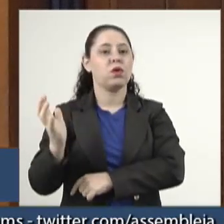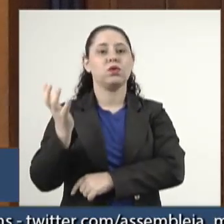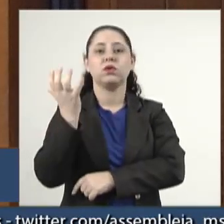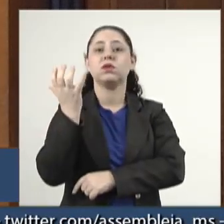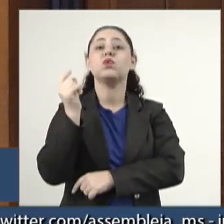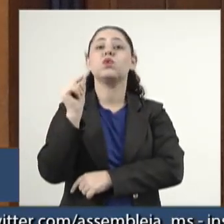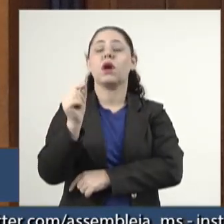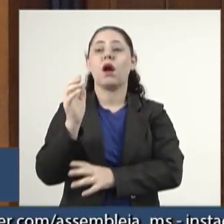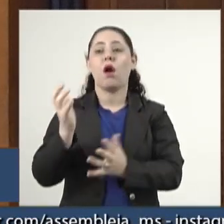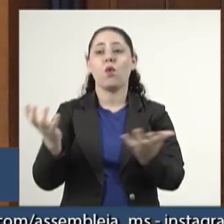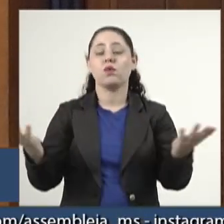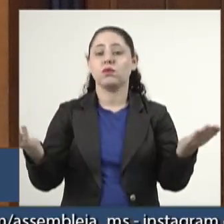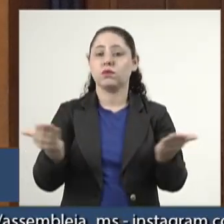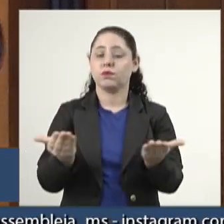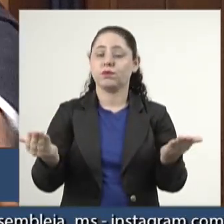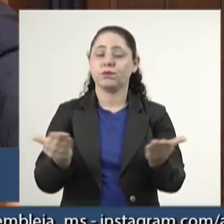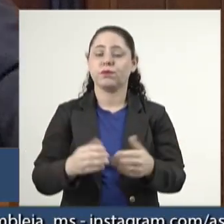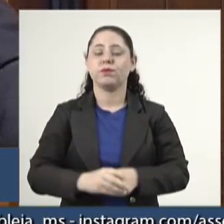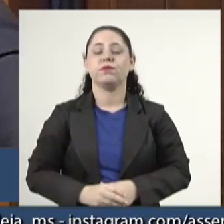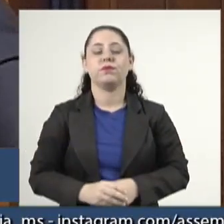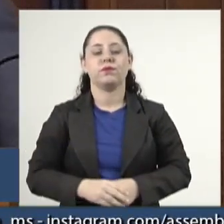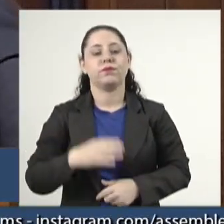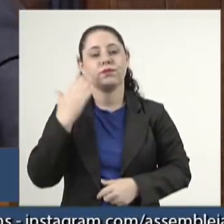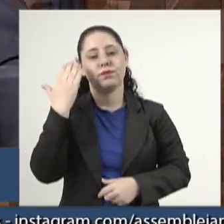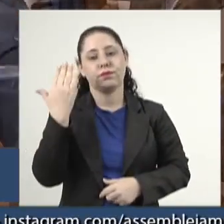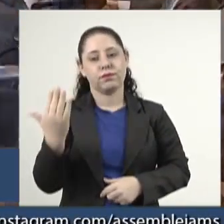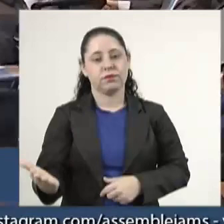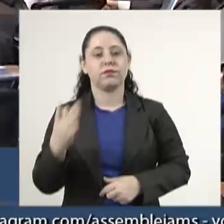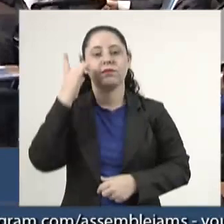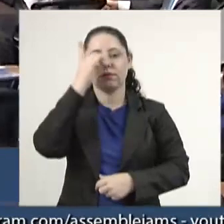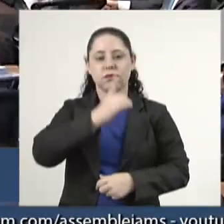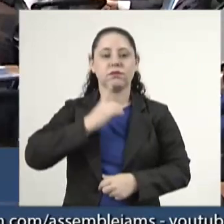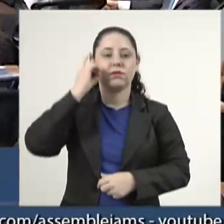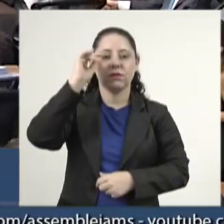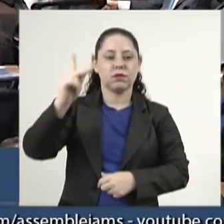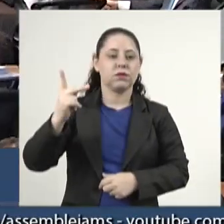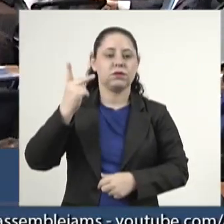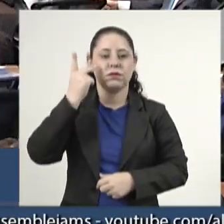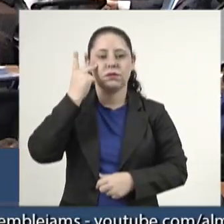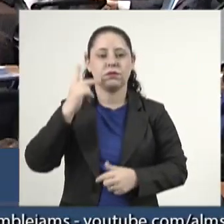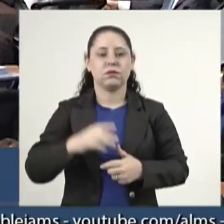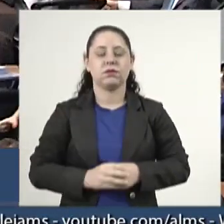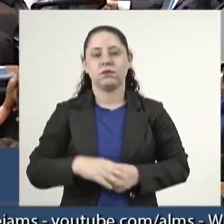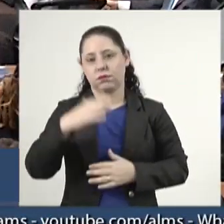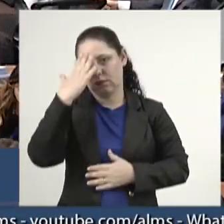o que aconteceu, né? Concedo uma parte ao deputado João Henrique. Agradeço a parte,